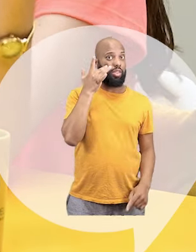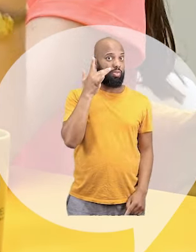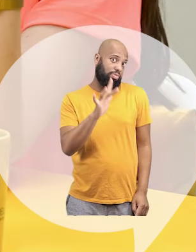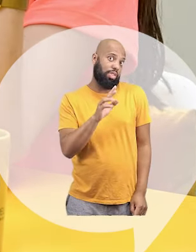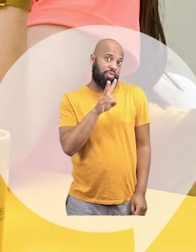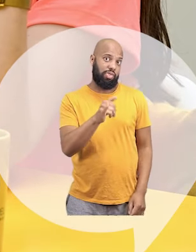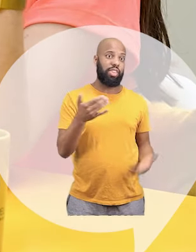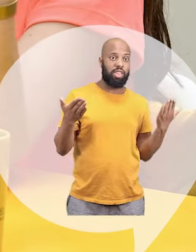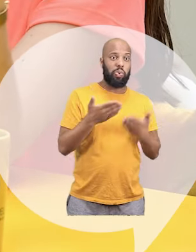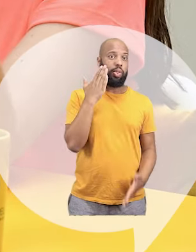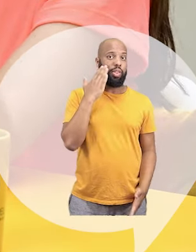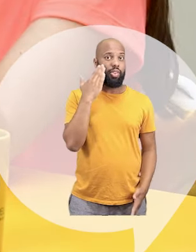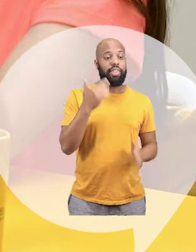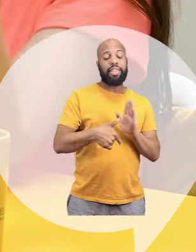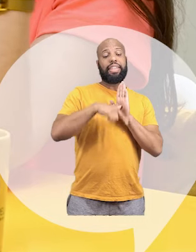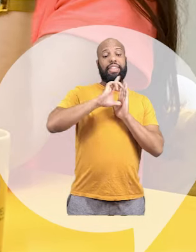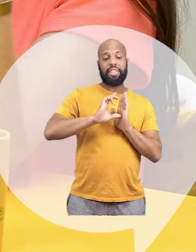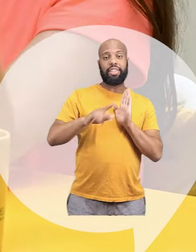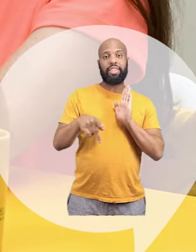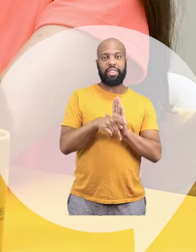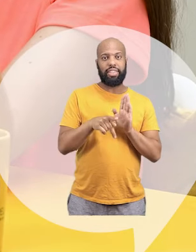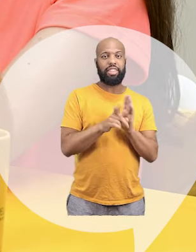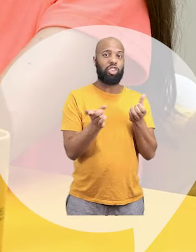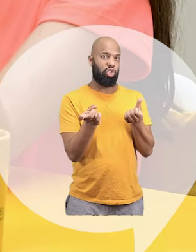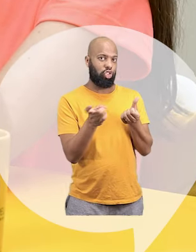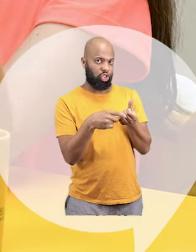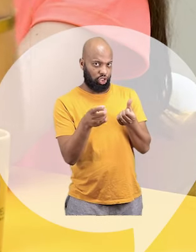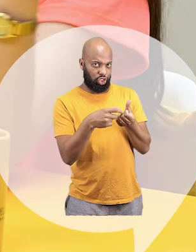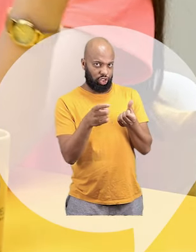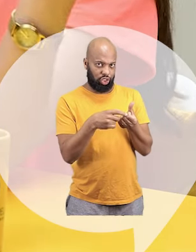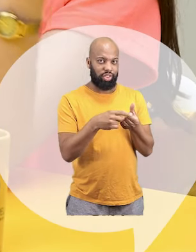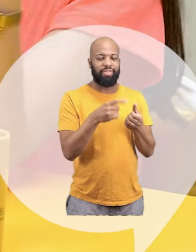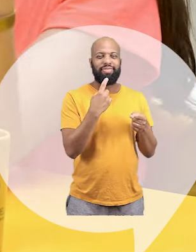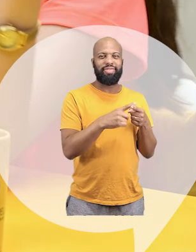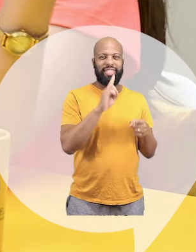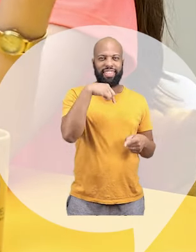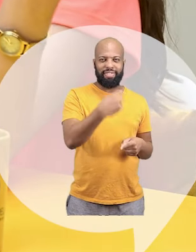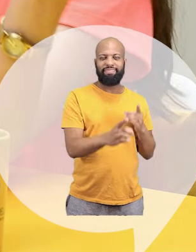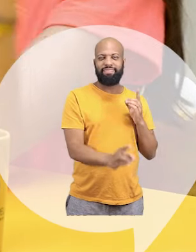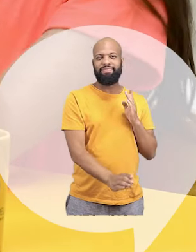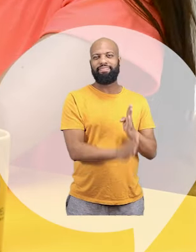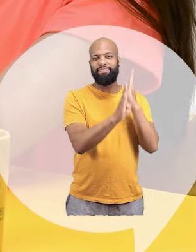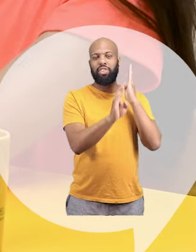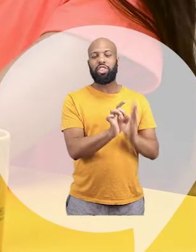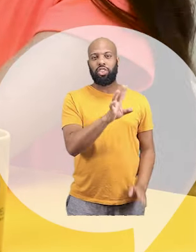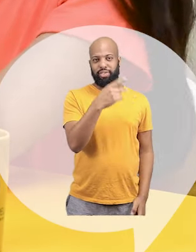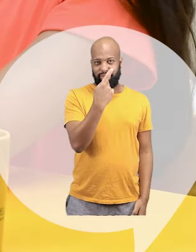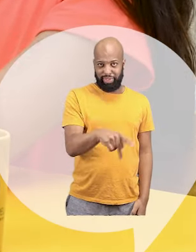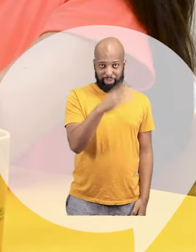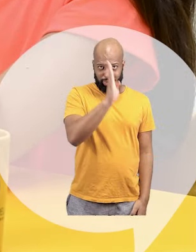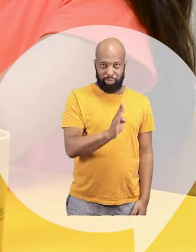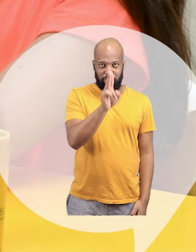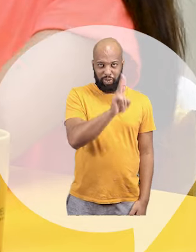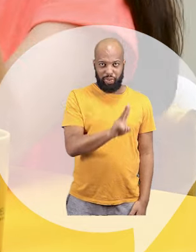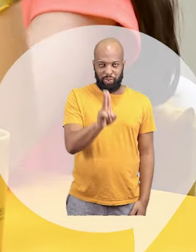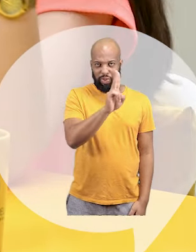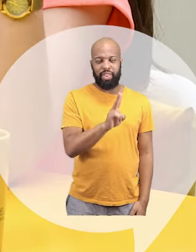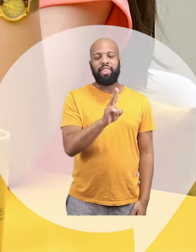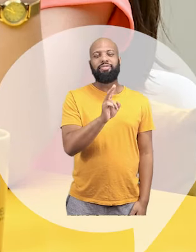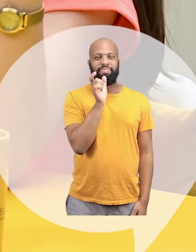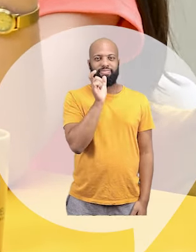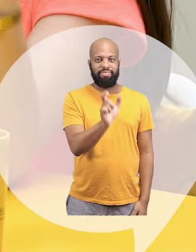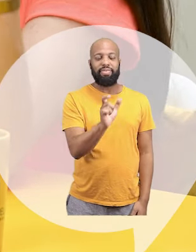não acompanha vai saber agora que antes do Tik Tok né do Tik Tok depois a gente descobriu que a Diana que só no Brasil que usa